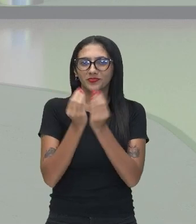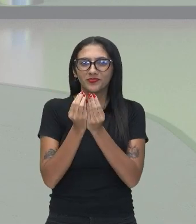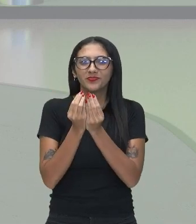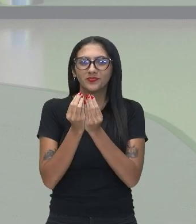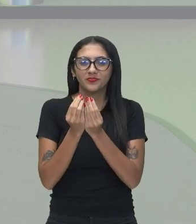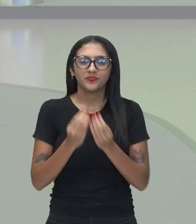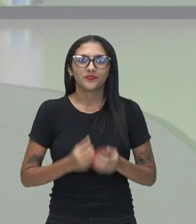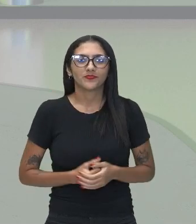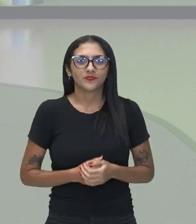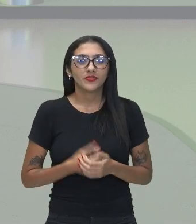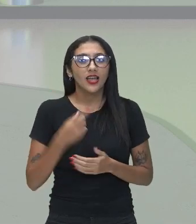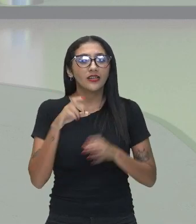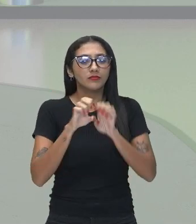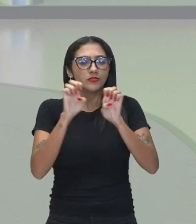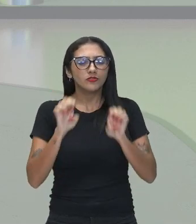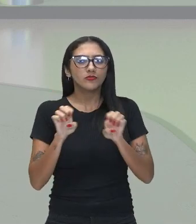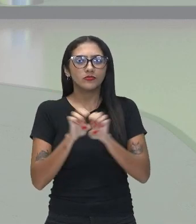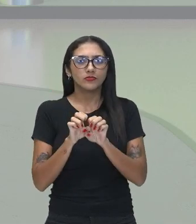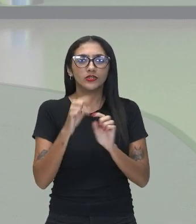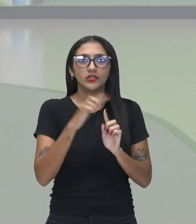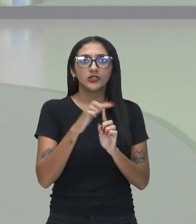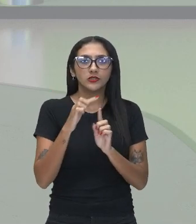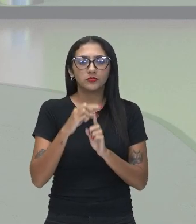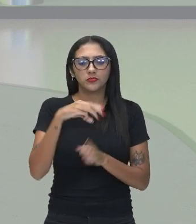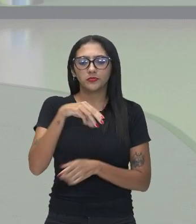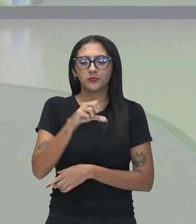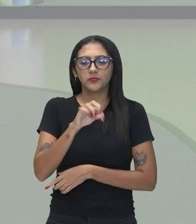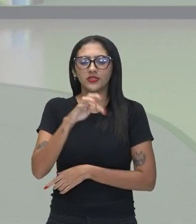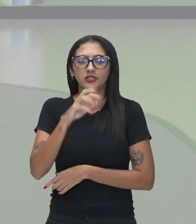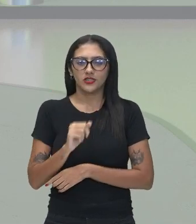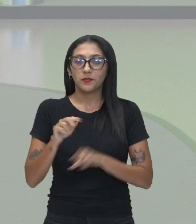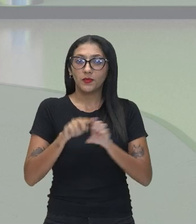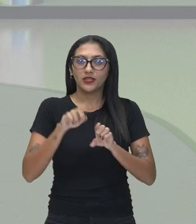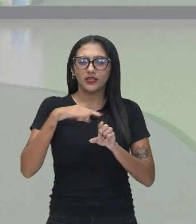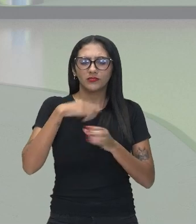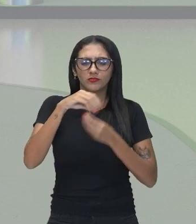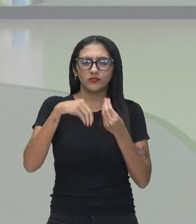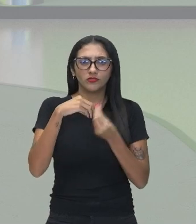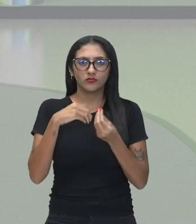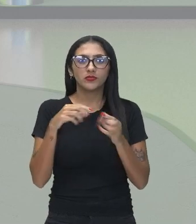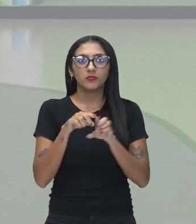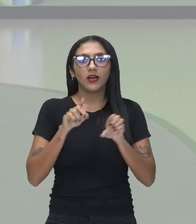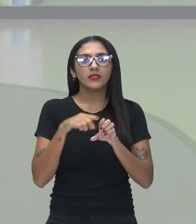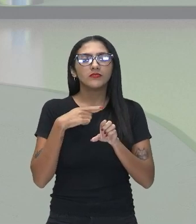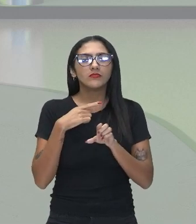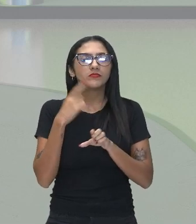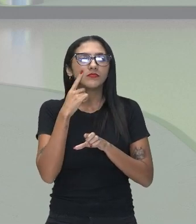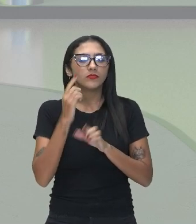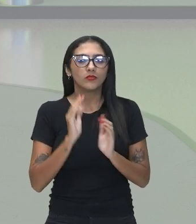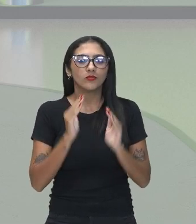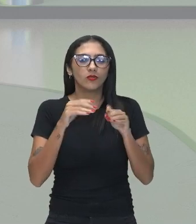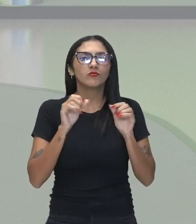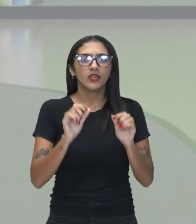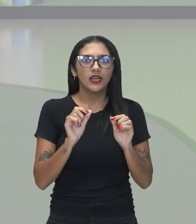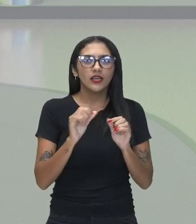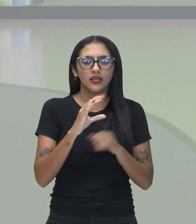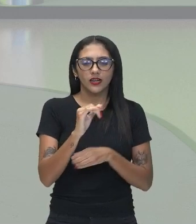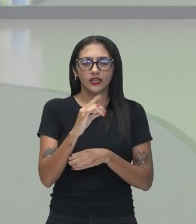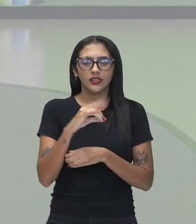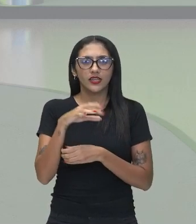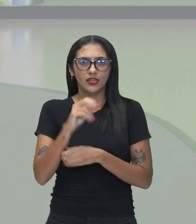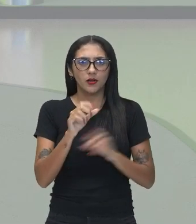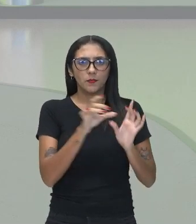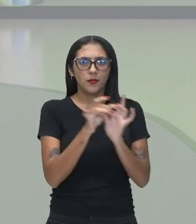é uma estrutura orgânica de cadeia mista, mas o que nós vamos ver, principalmente, é a parte da cadeia fechada. Então, para